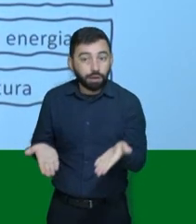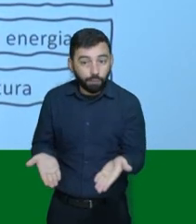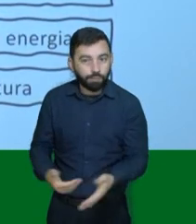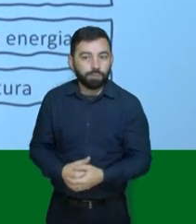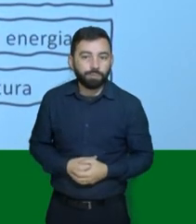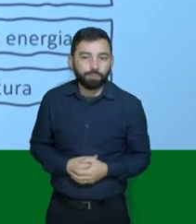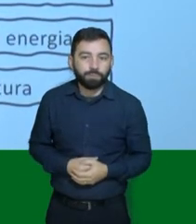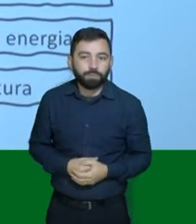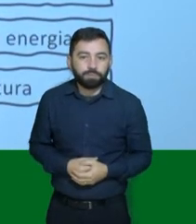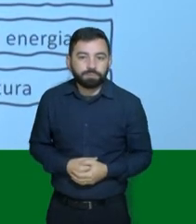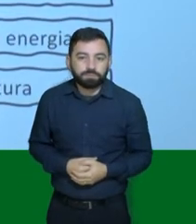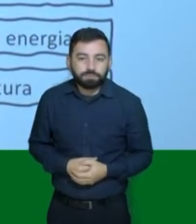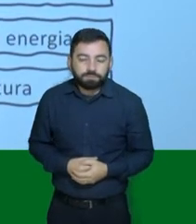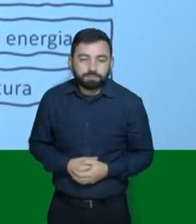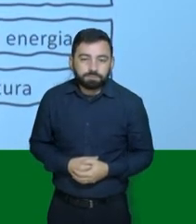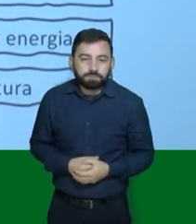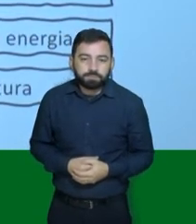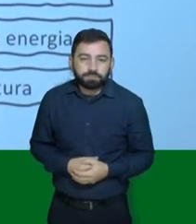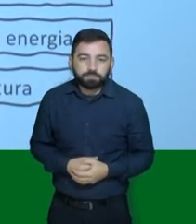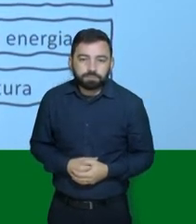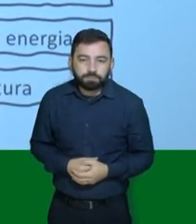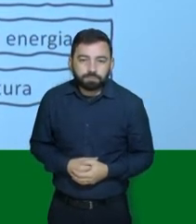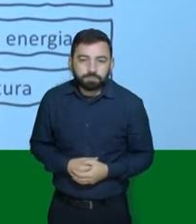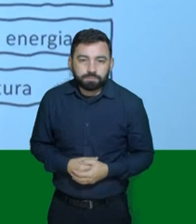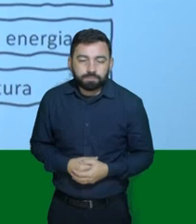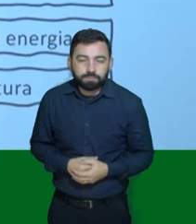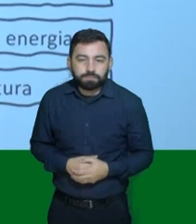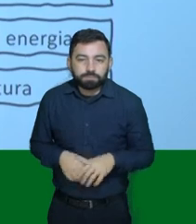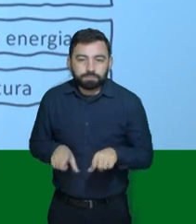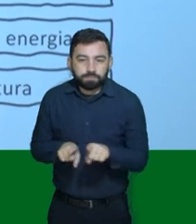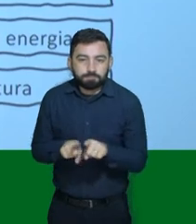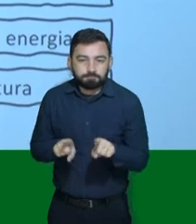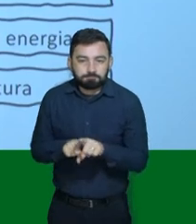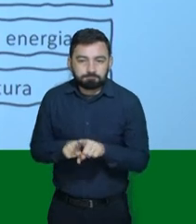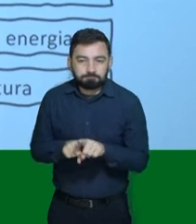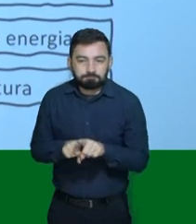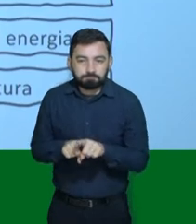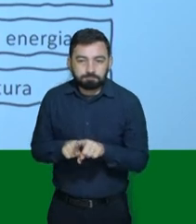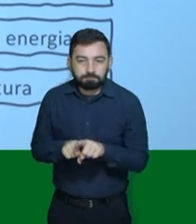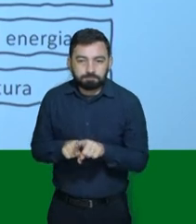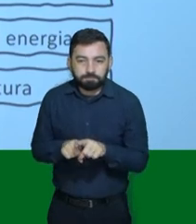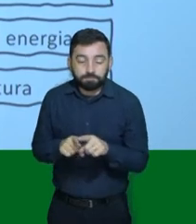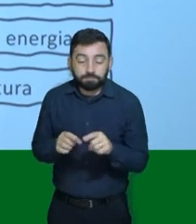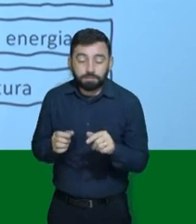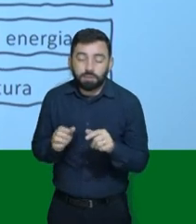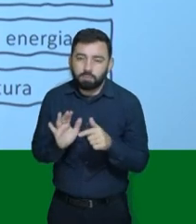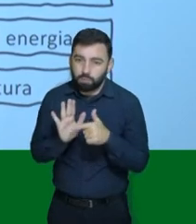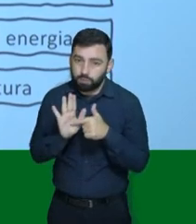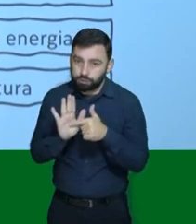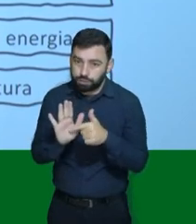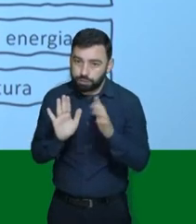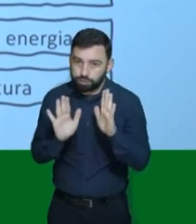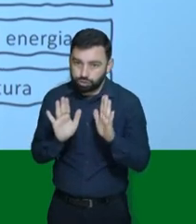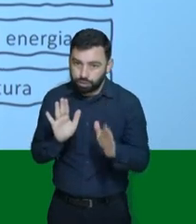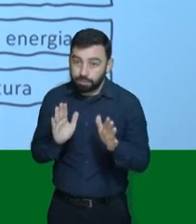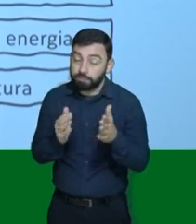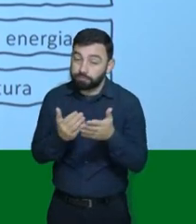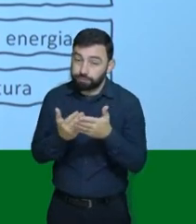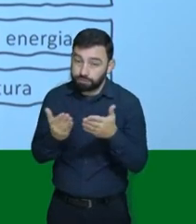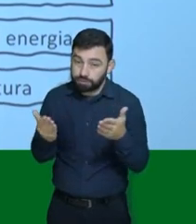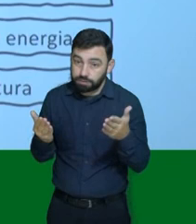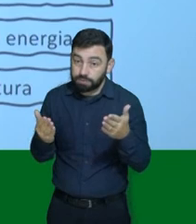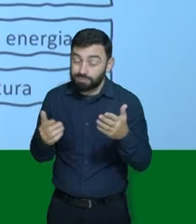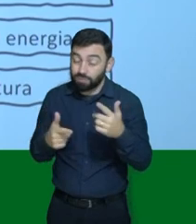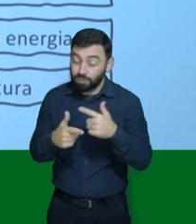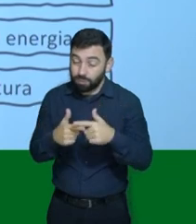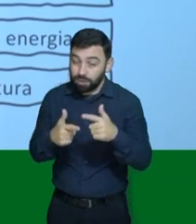Tá? Então, olha só, para aqui dar o que eu mostrei para vocês, né? O que a